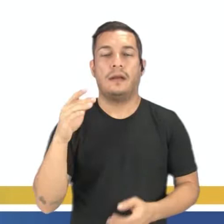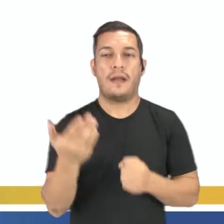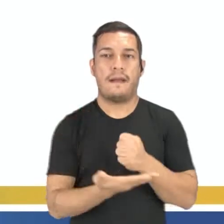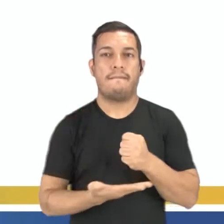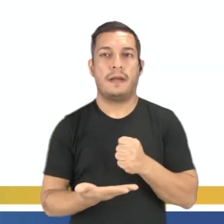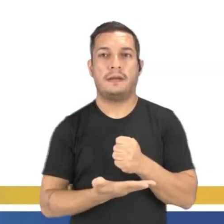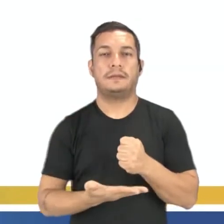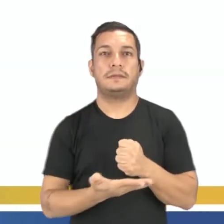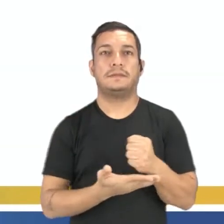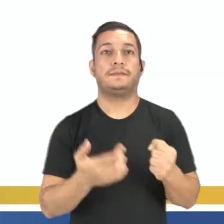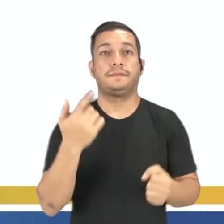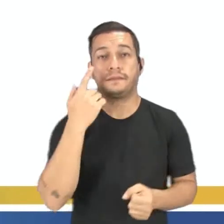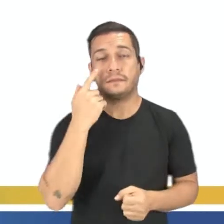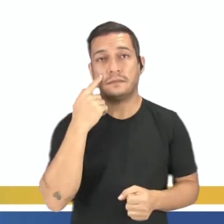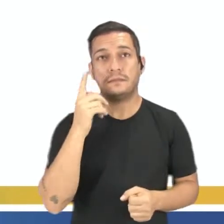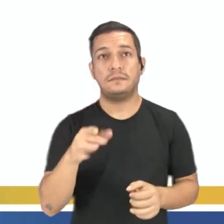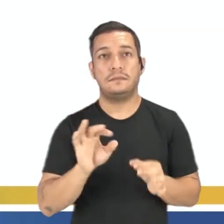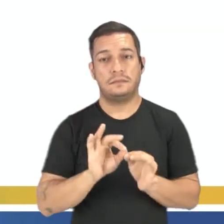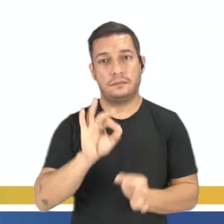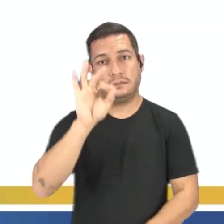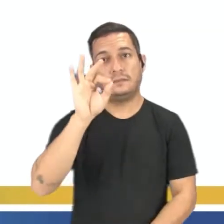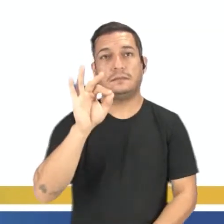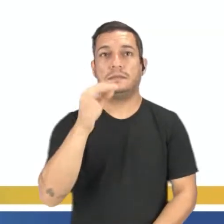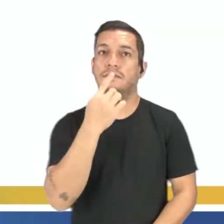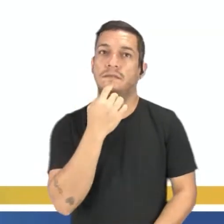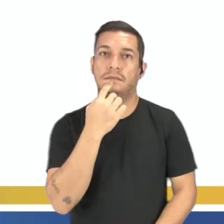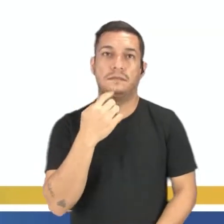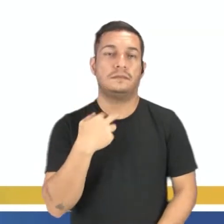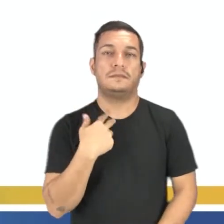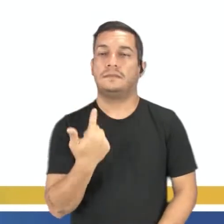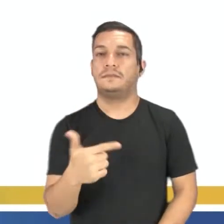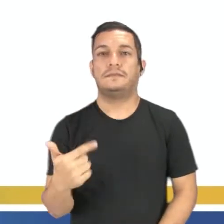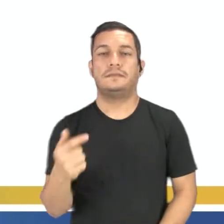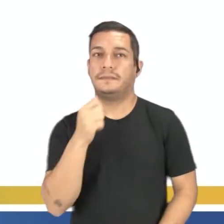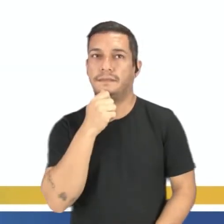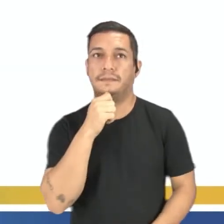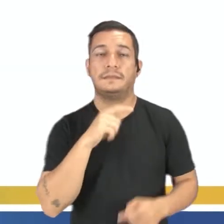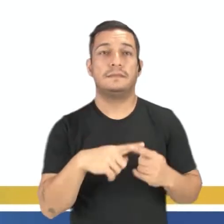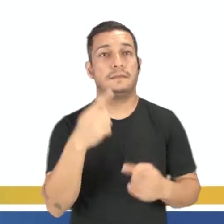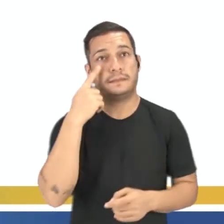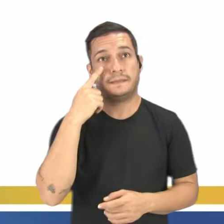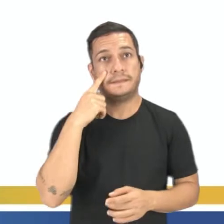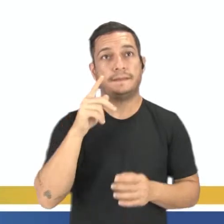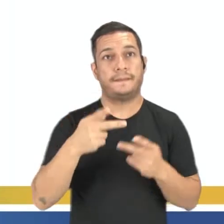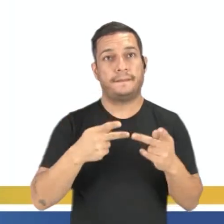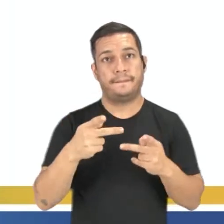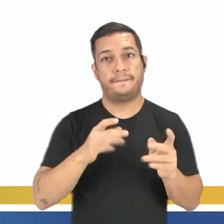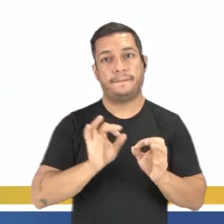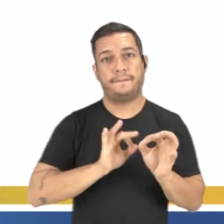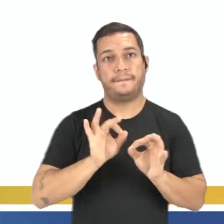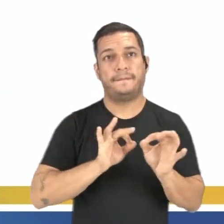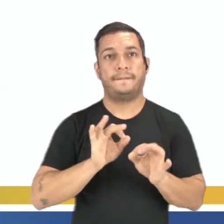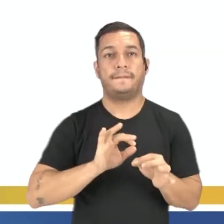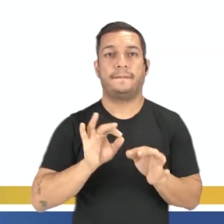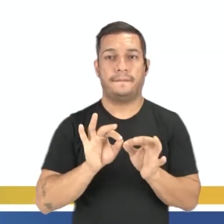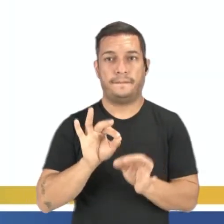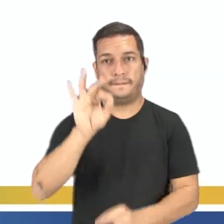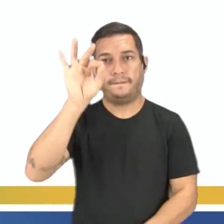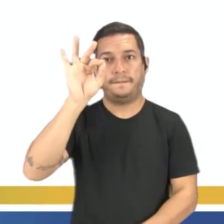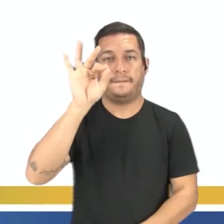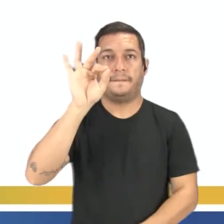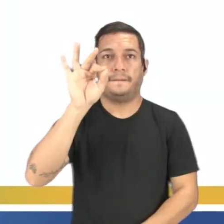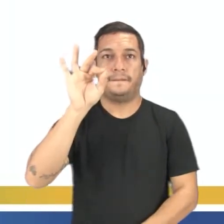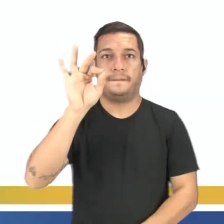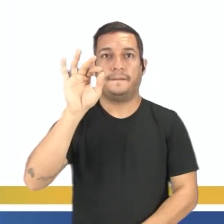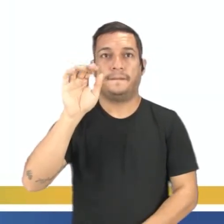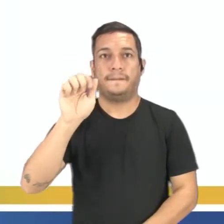minha base. Então, essa medida eu não tenho ainda. Mas observe, quando eu projetei aqui uma reta